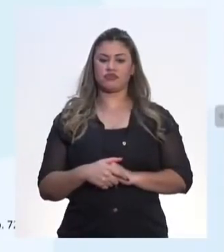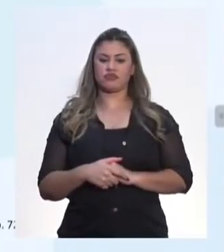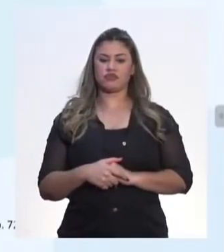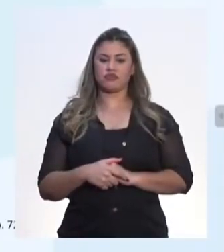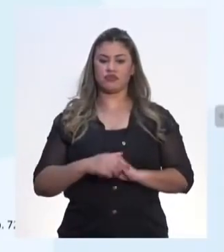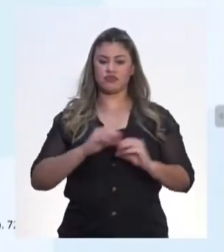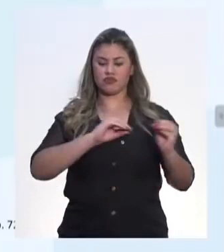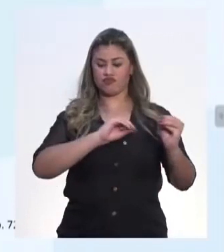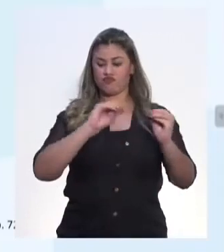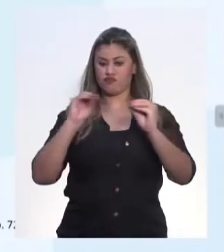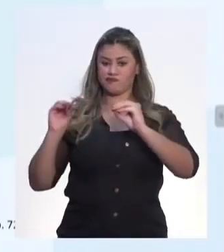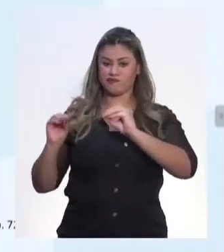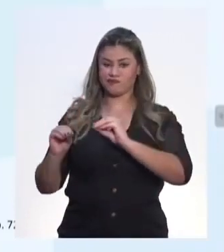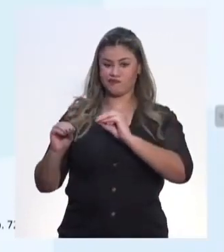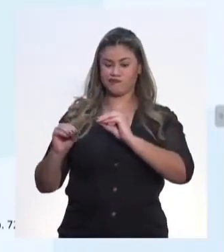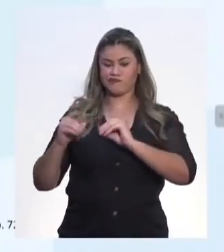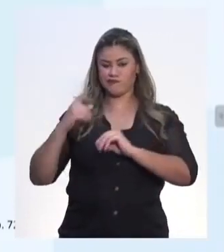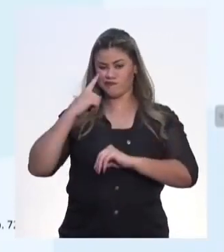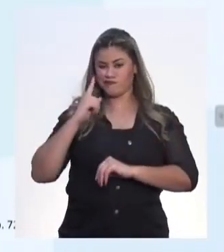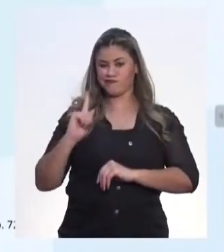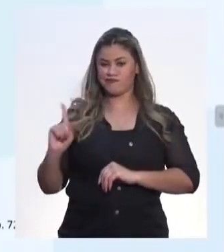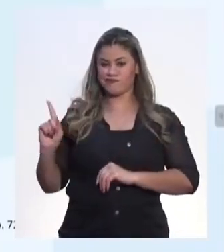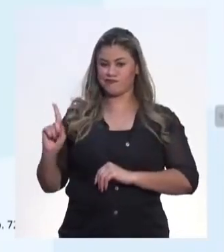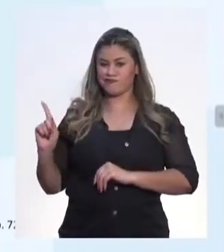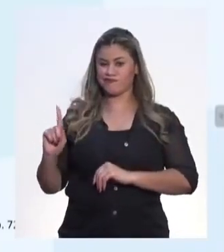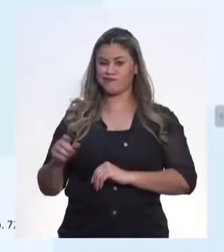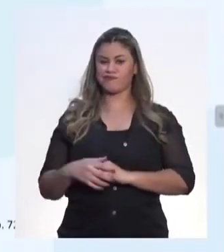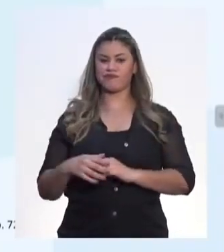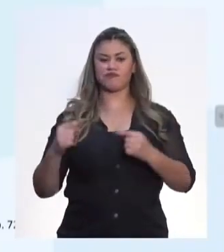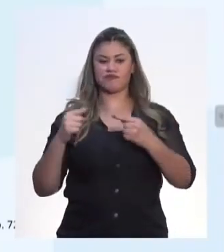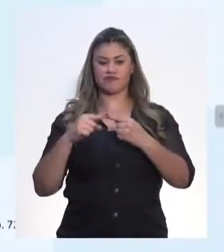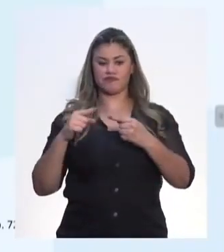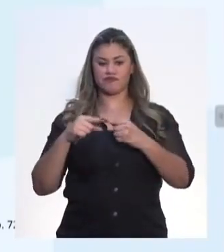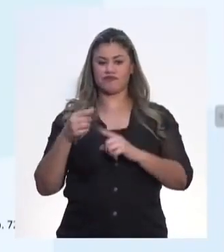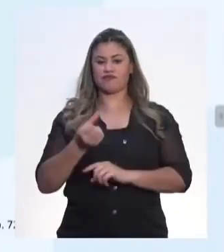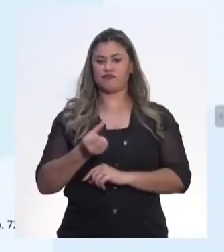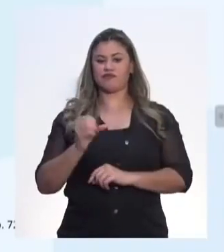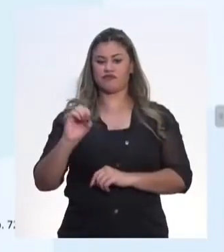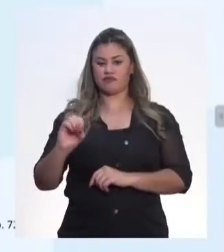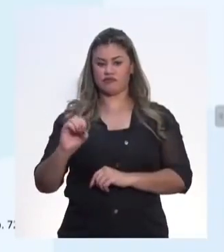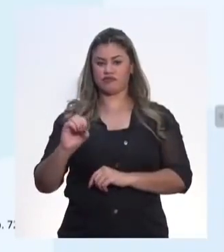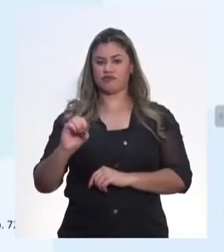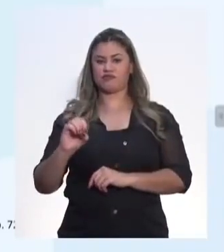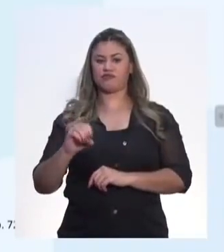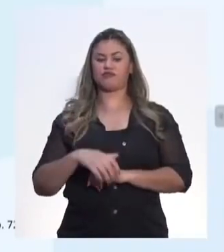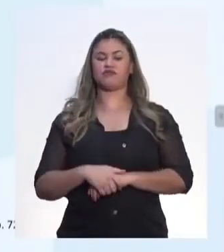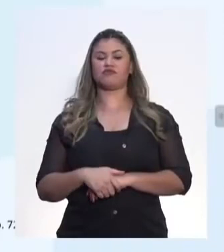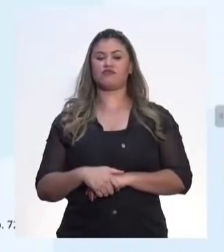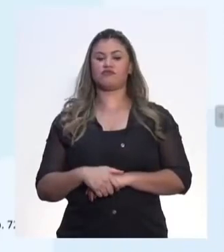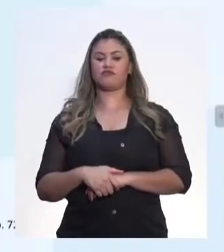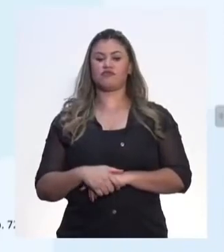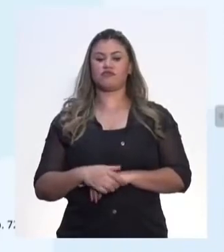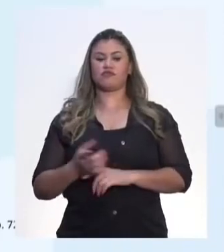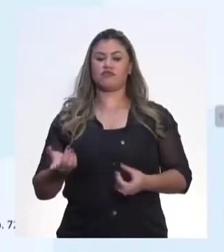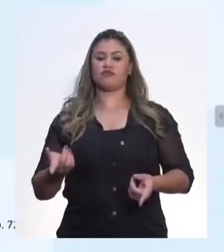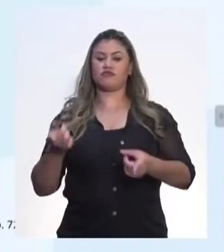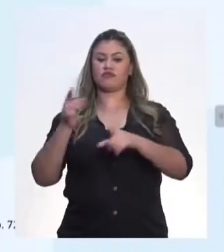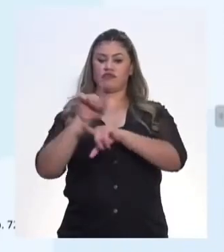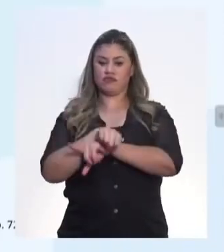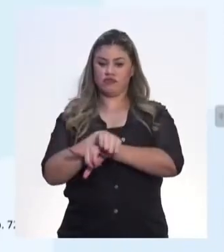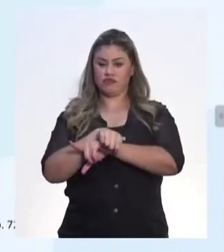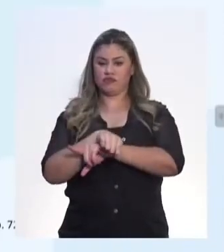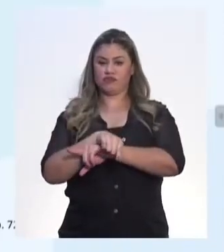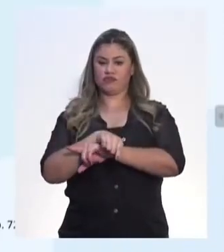para cá, não é? Ó, esse ângulo aqui é 60, né? Então, oposto pelo vértice,